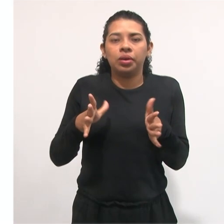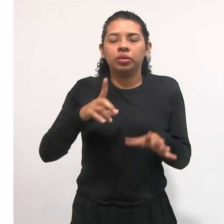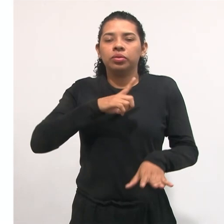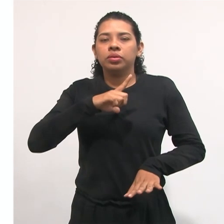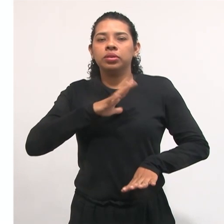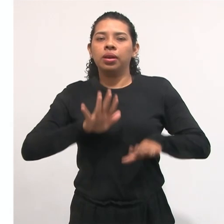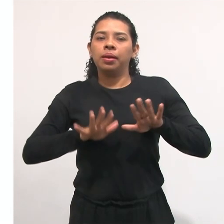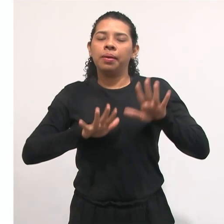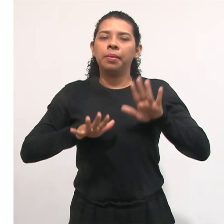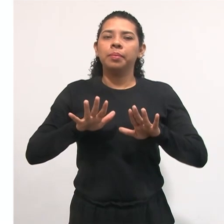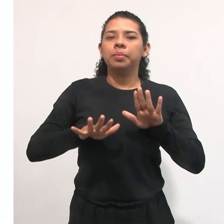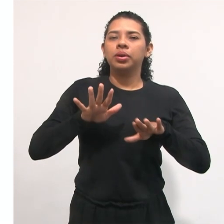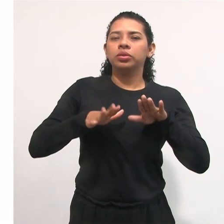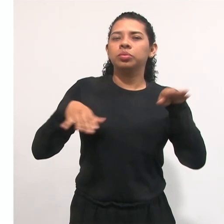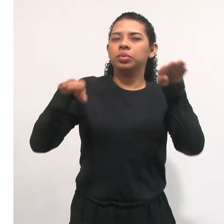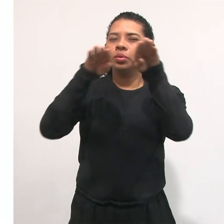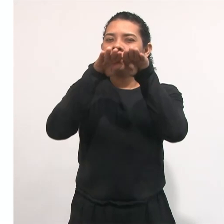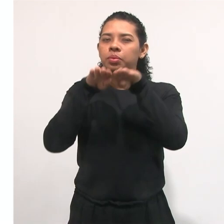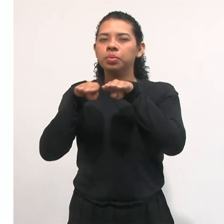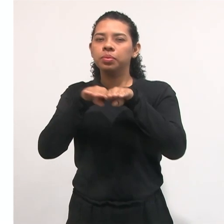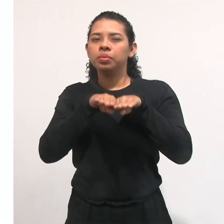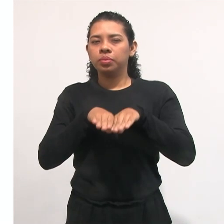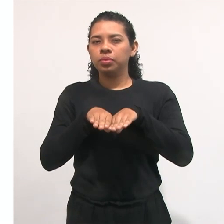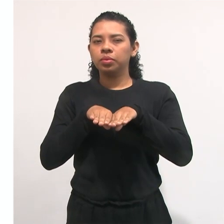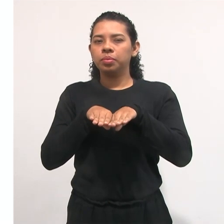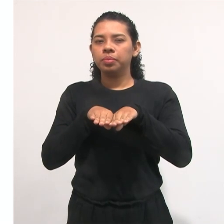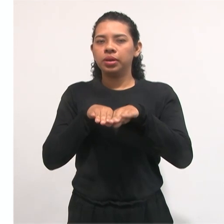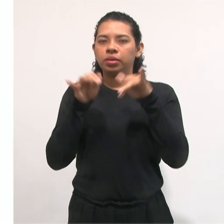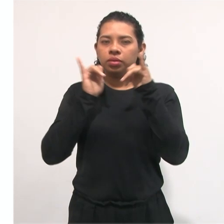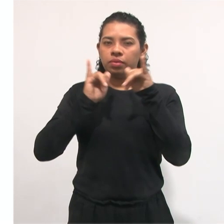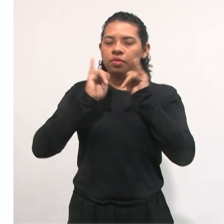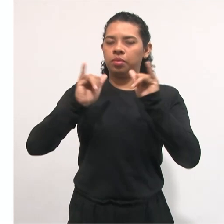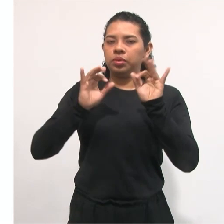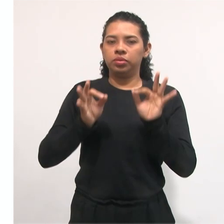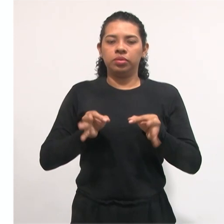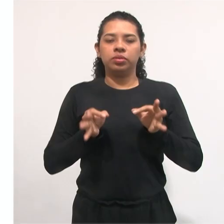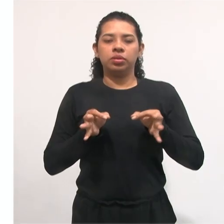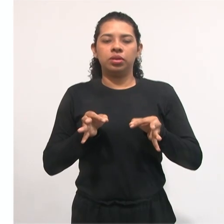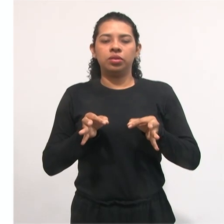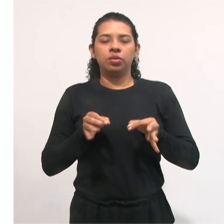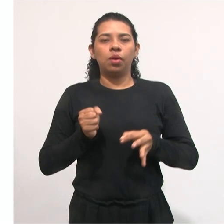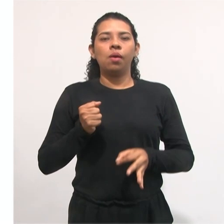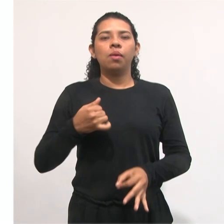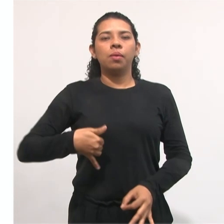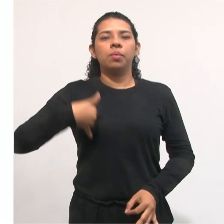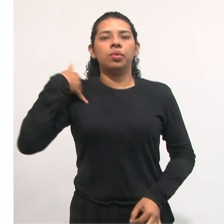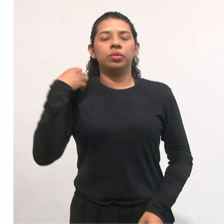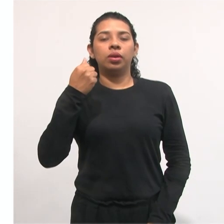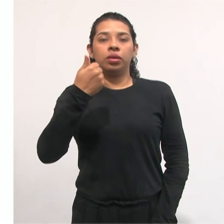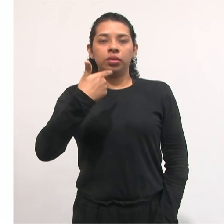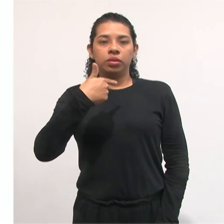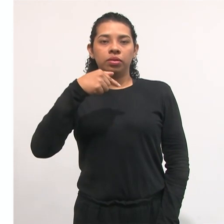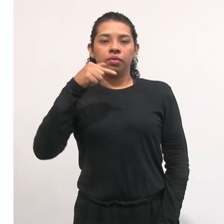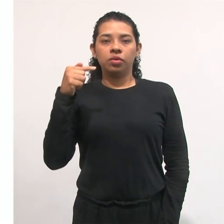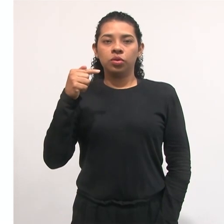entre 21 e 24 anos? São 6 servidores. As informações são mais